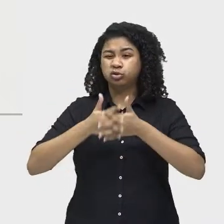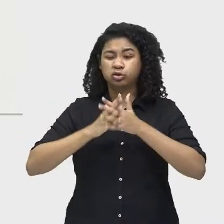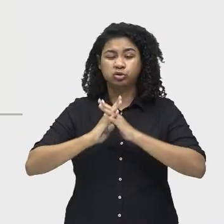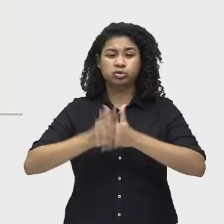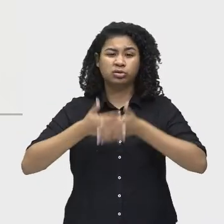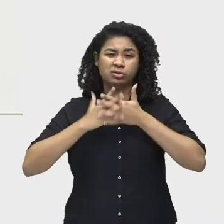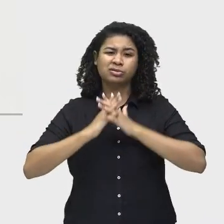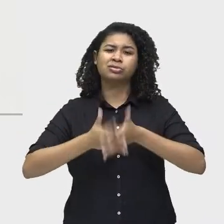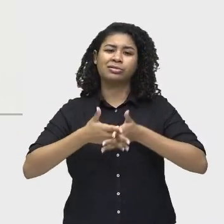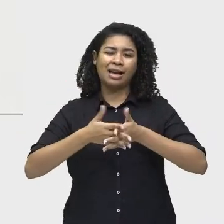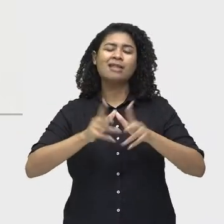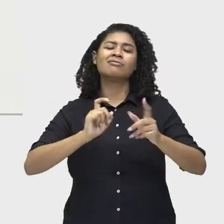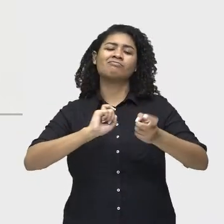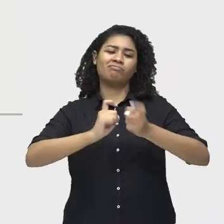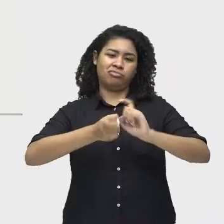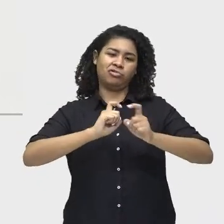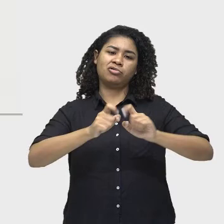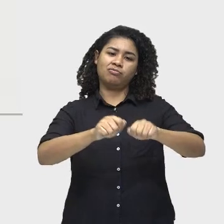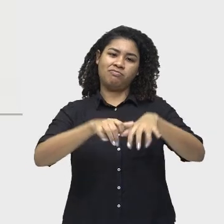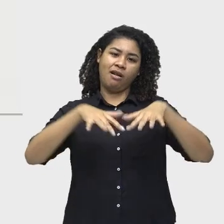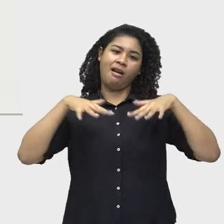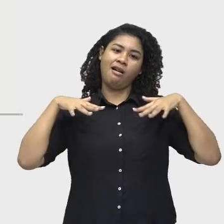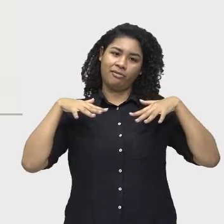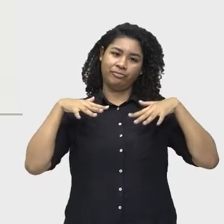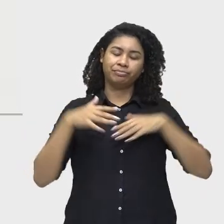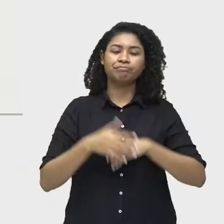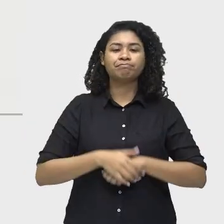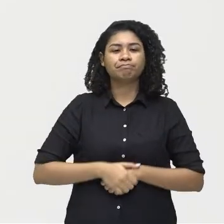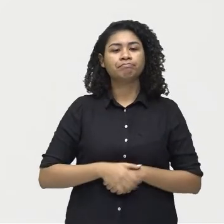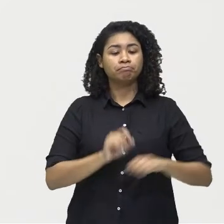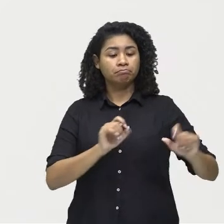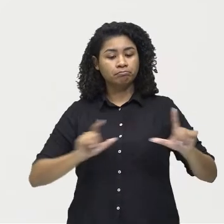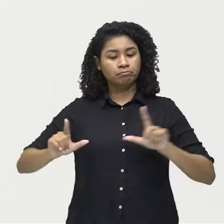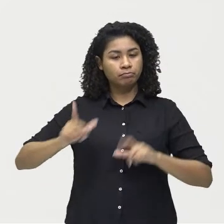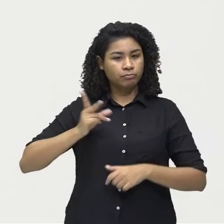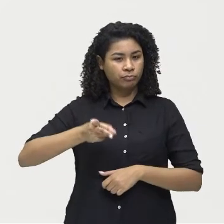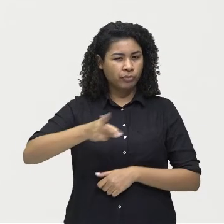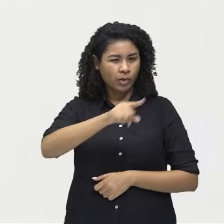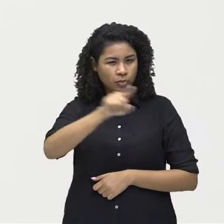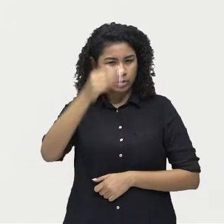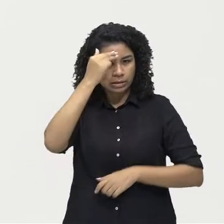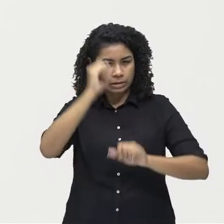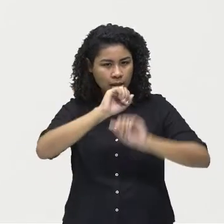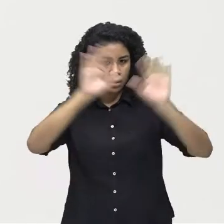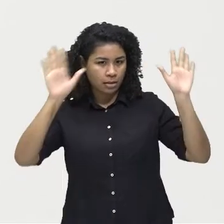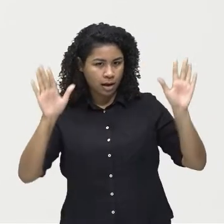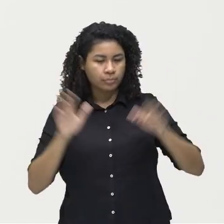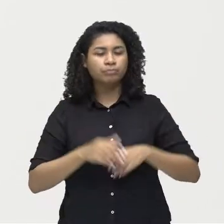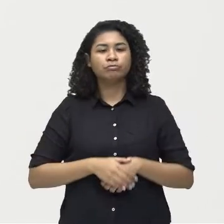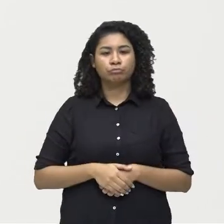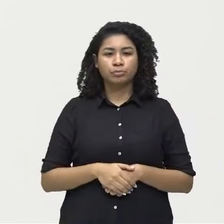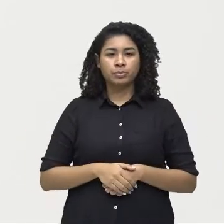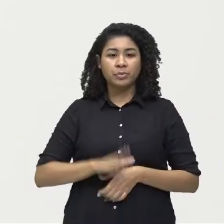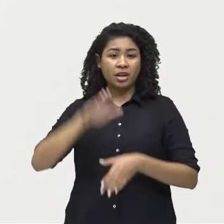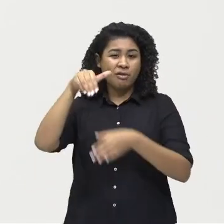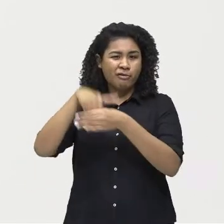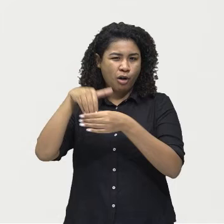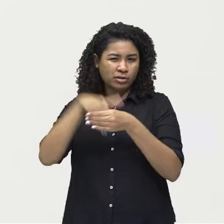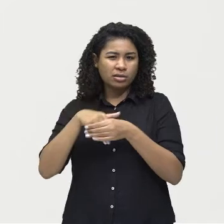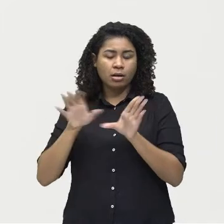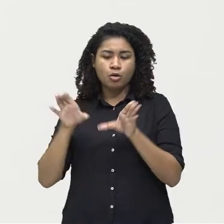Gerais. Vamos adiante para a gente entender um pouquinho melhor. A votação por estado, ou seja, 1 voto por